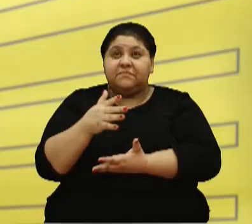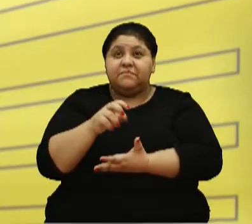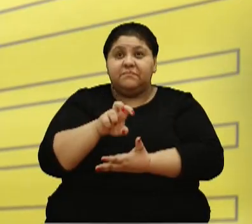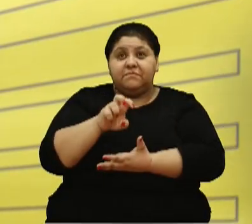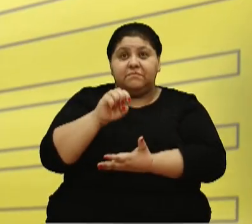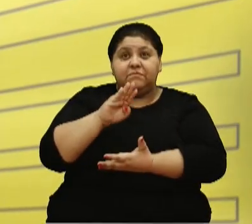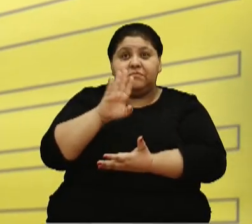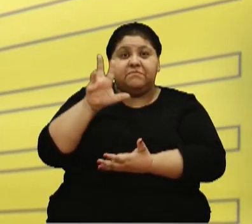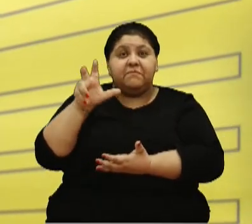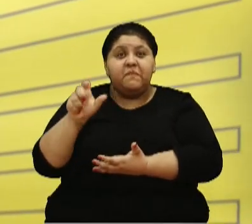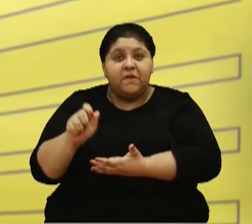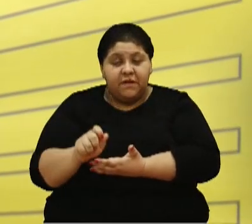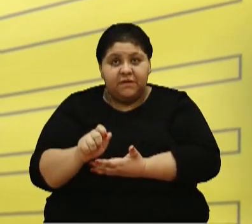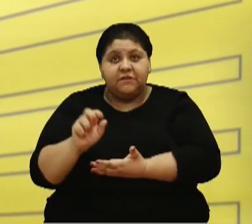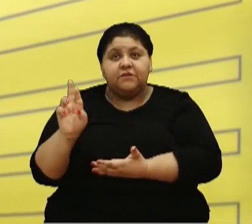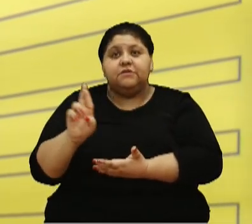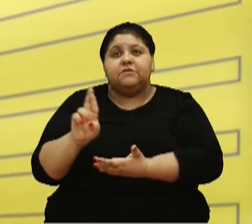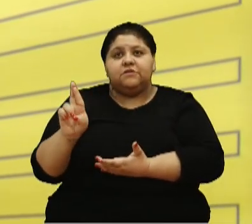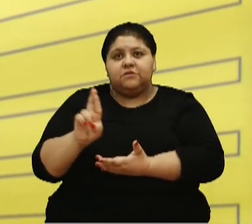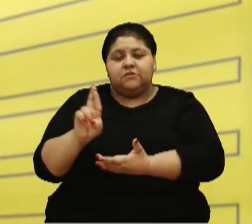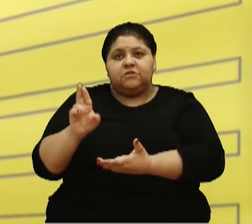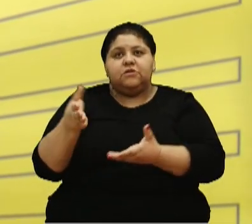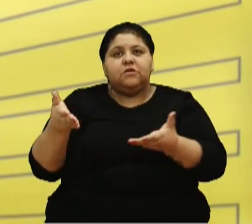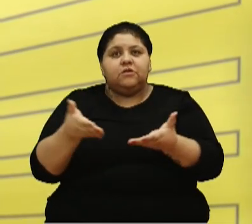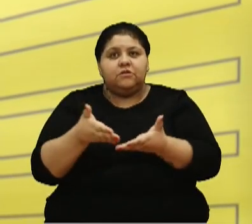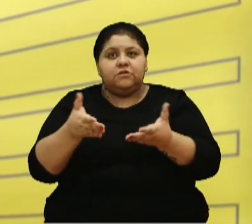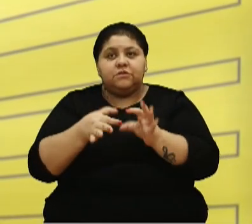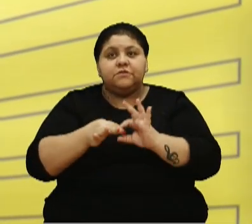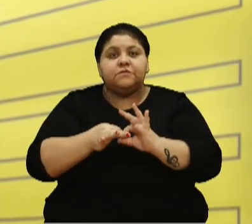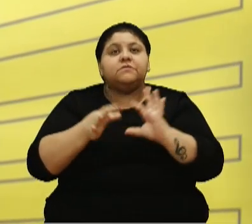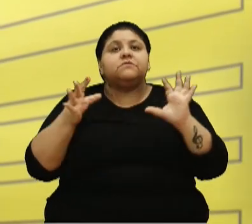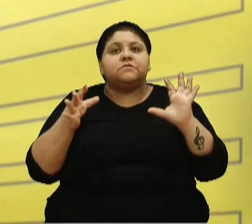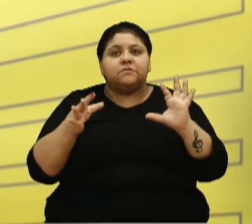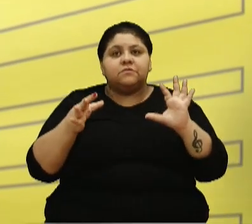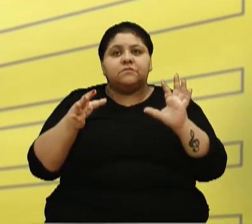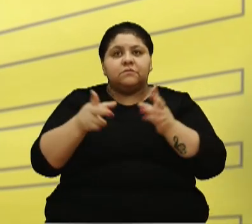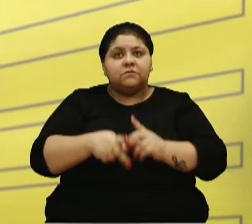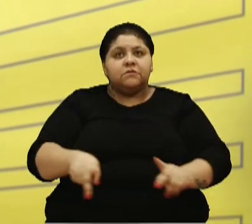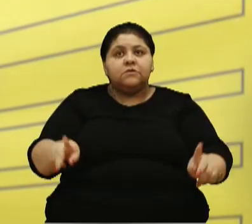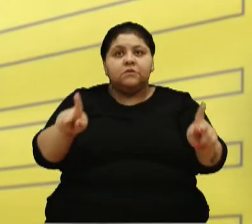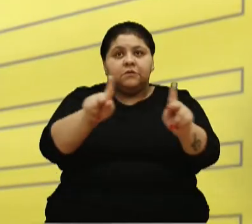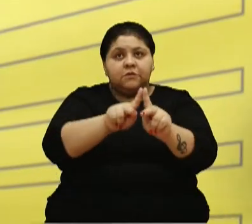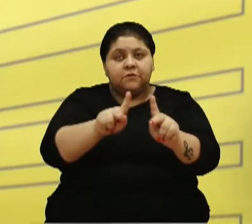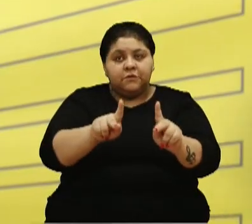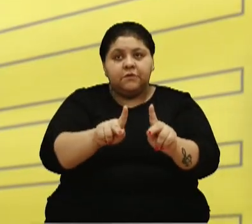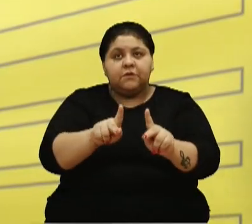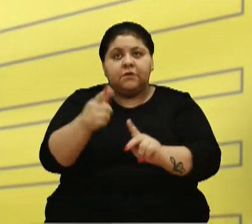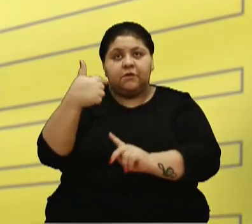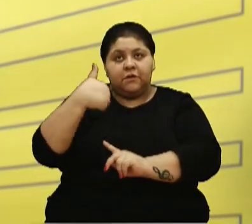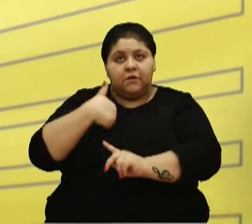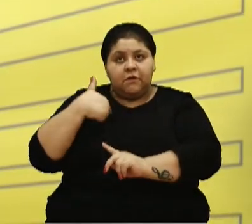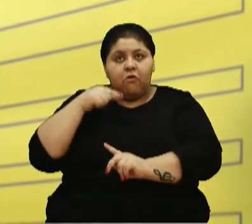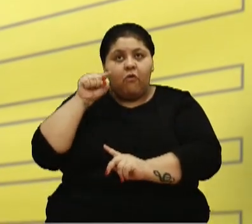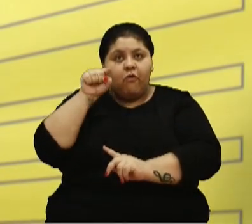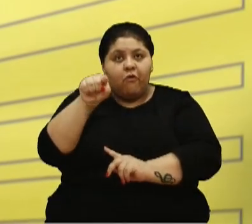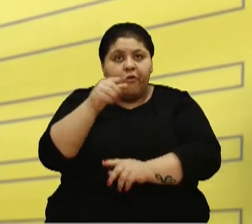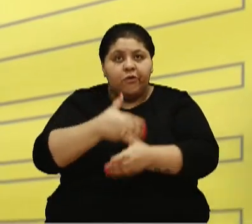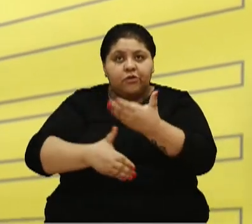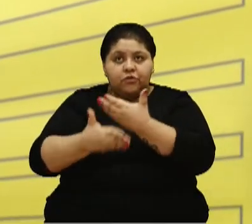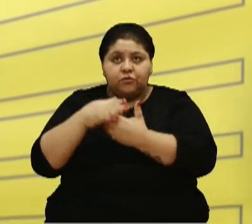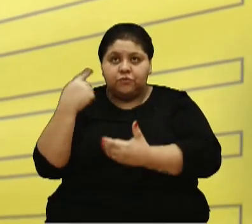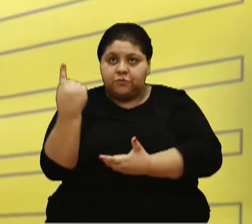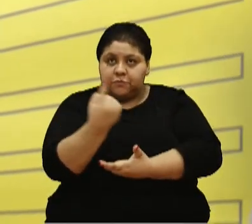5 bilhões de reais que estão disponíveis para a população. Para eu, para você, para todos